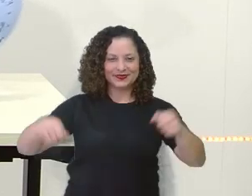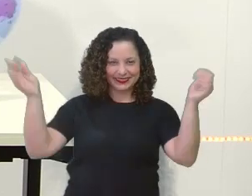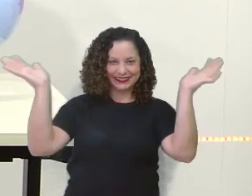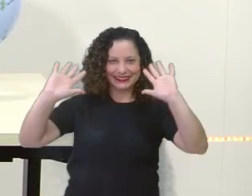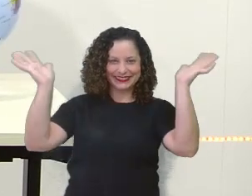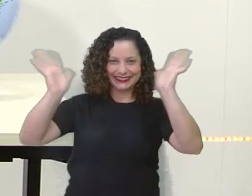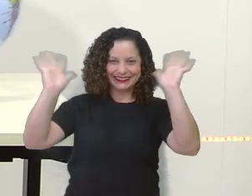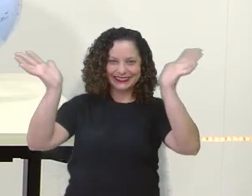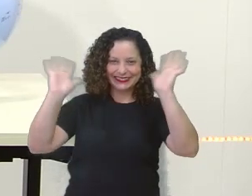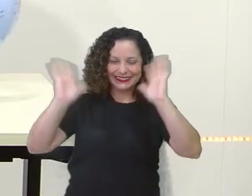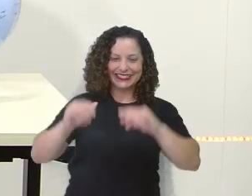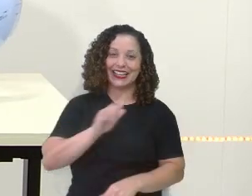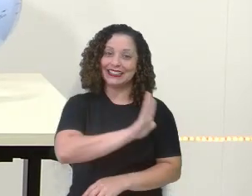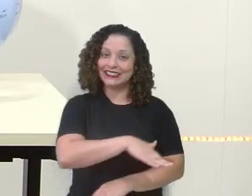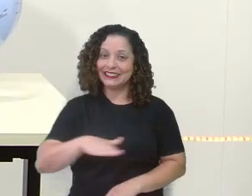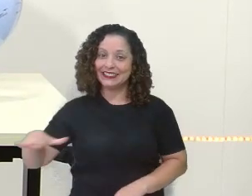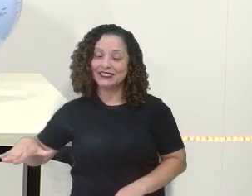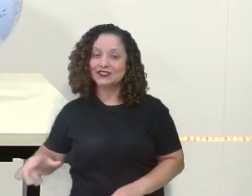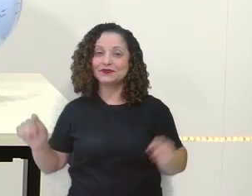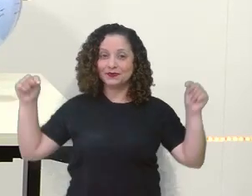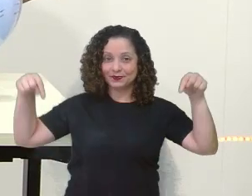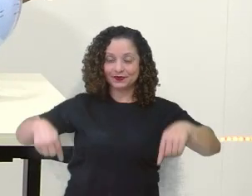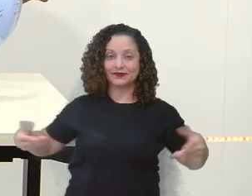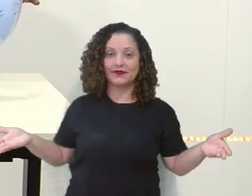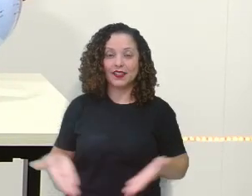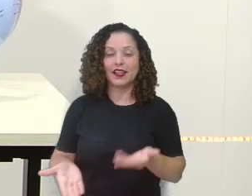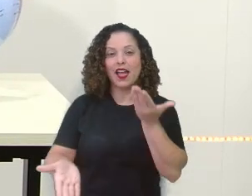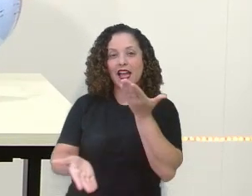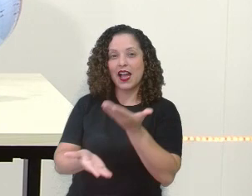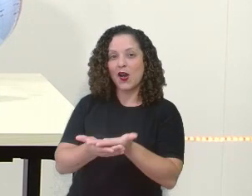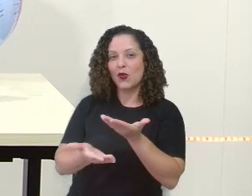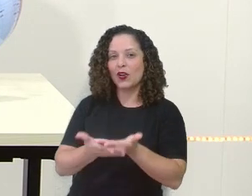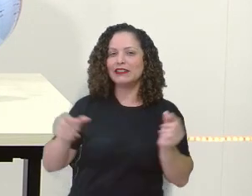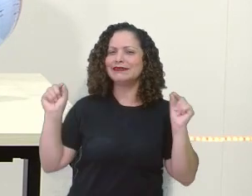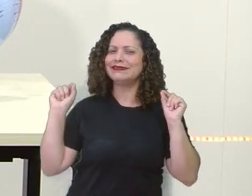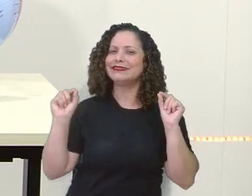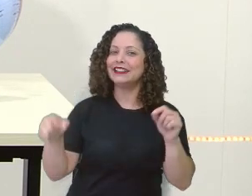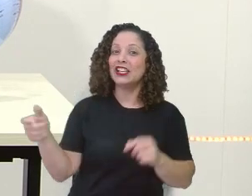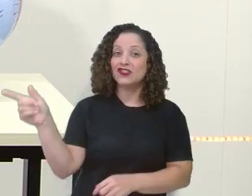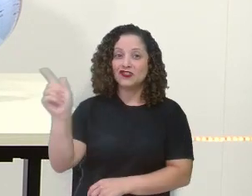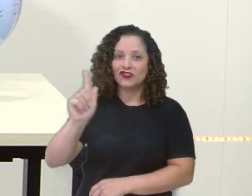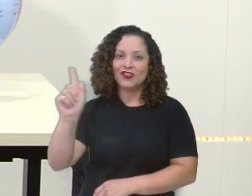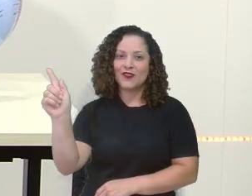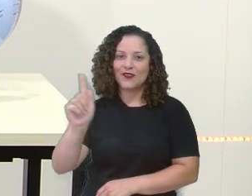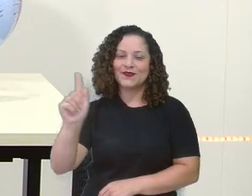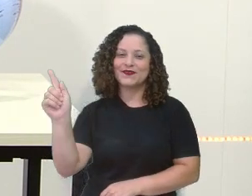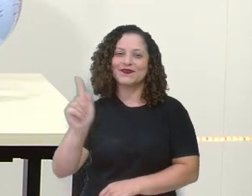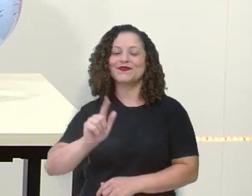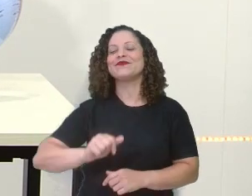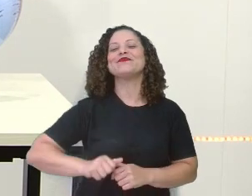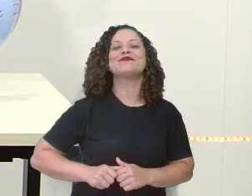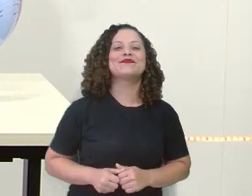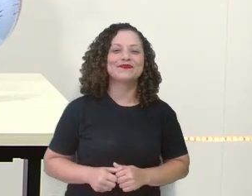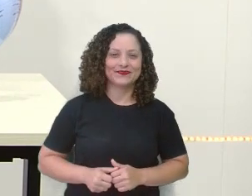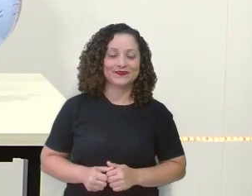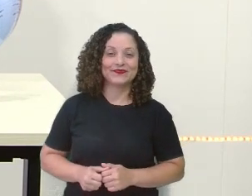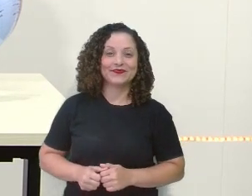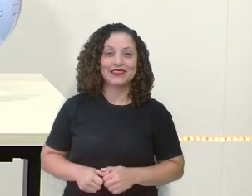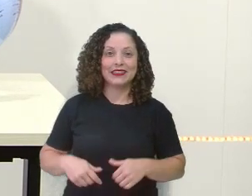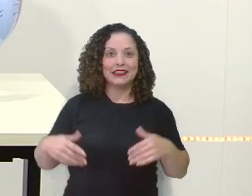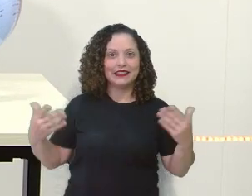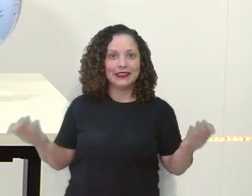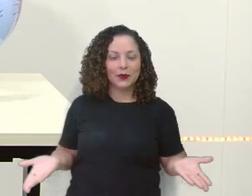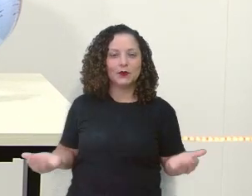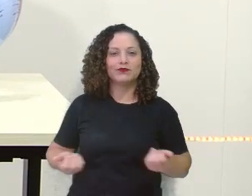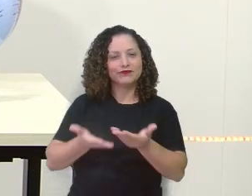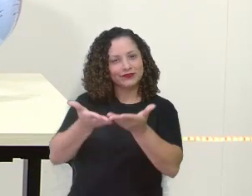Olá, crianças! Estamos aqui para mais uma aula e agora de Geografia, isso mesmo, para as turmas